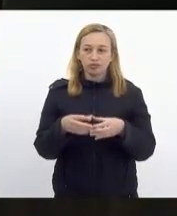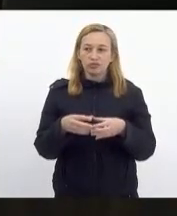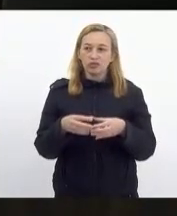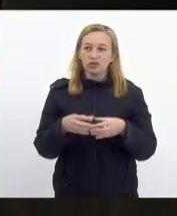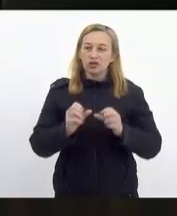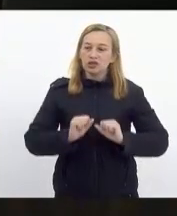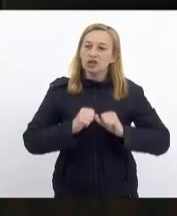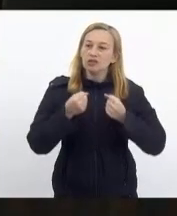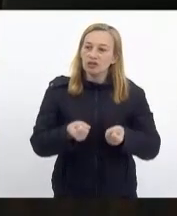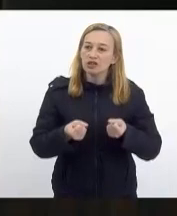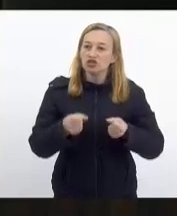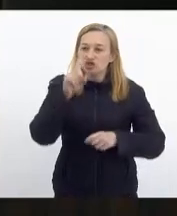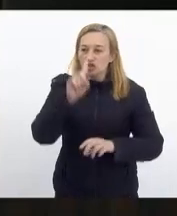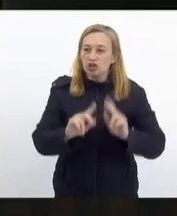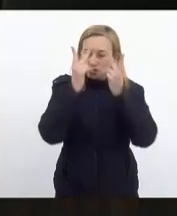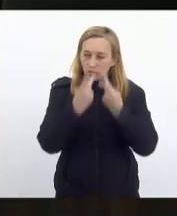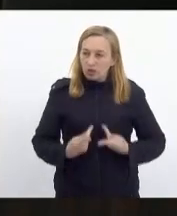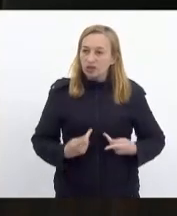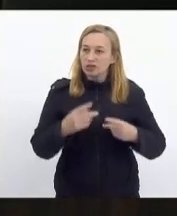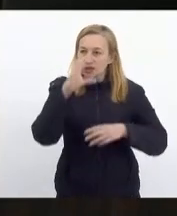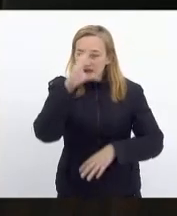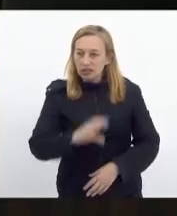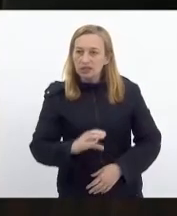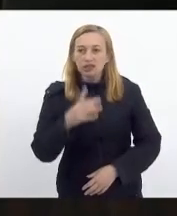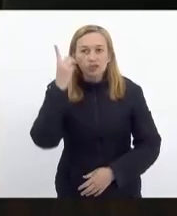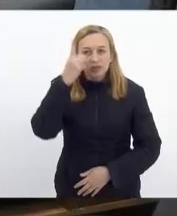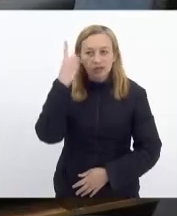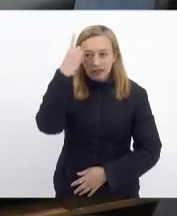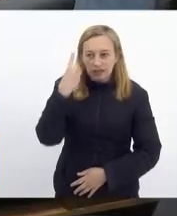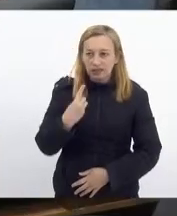Direitos Humanos e Cidadania, deputada Dani Monteiro.